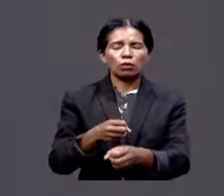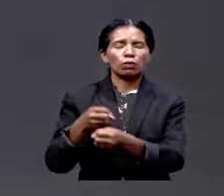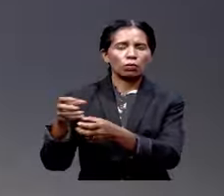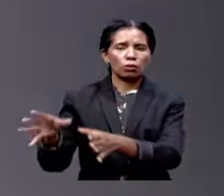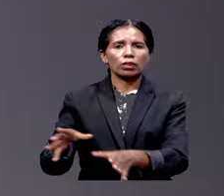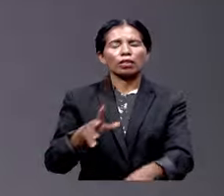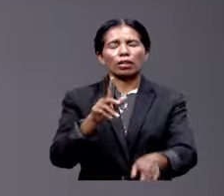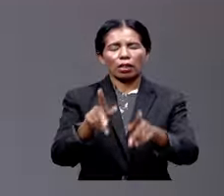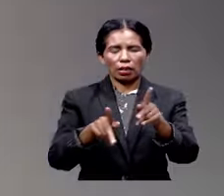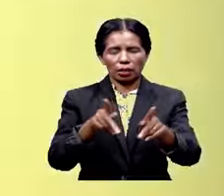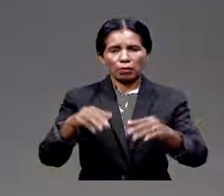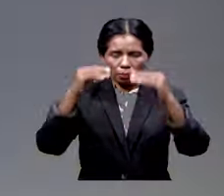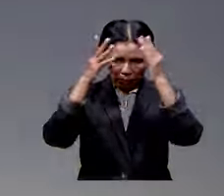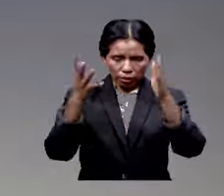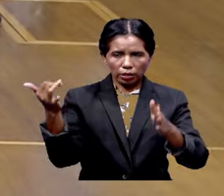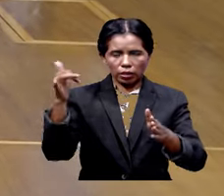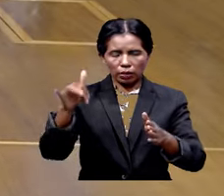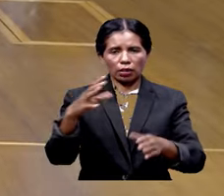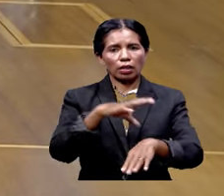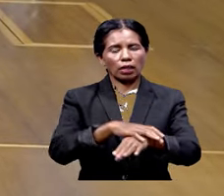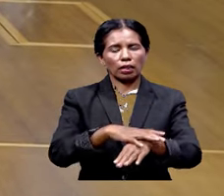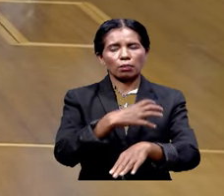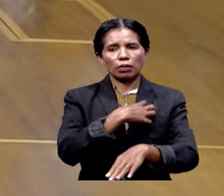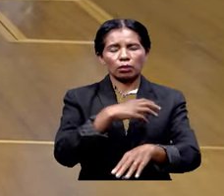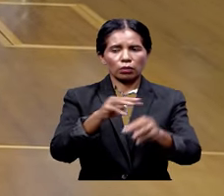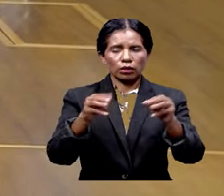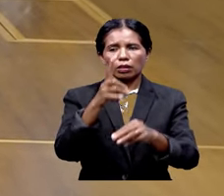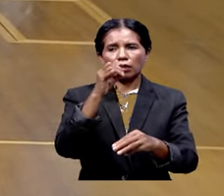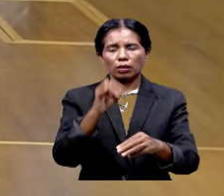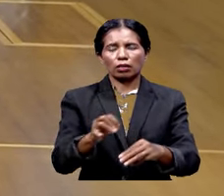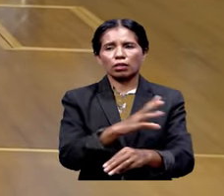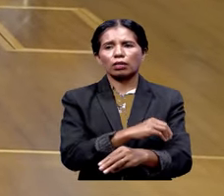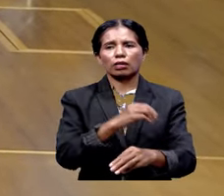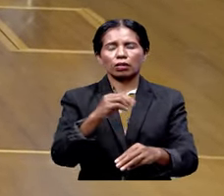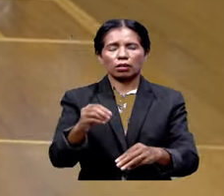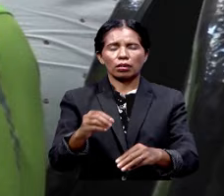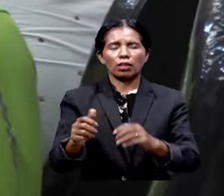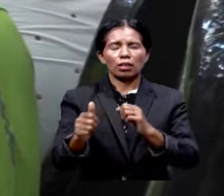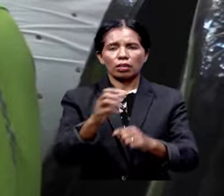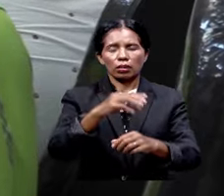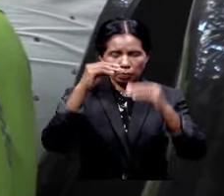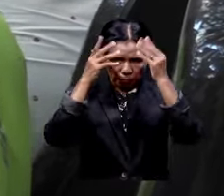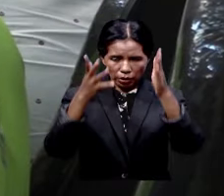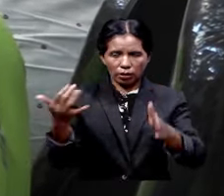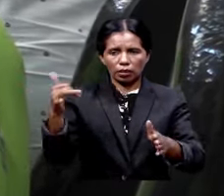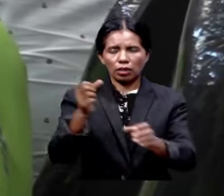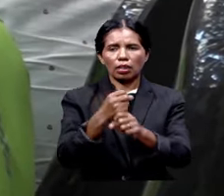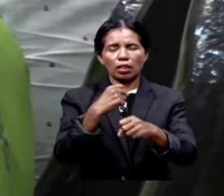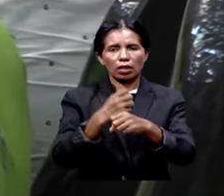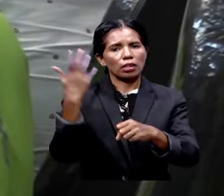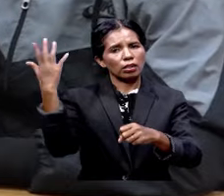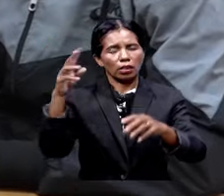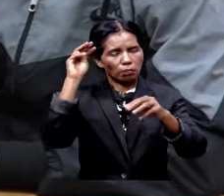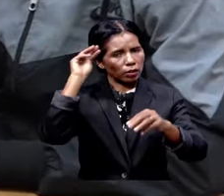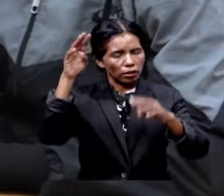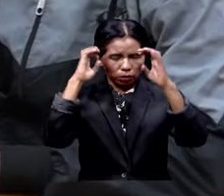Nebe, detido e a comando Penetele Município dele, tu provedor Brasílio Guterres, acto Nebe professor contratado Cira Halo e a Ministério da